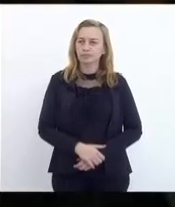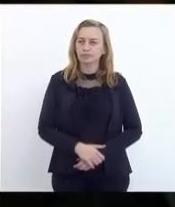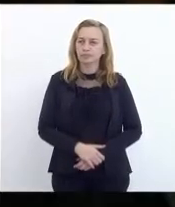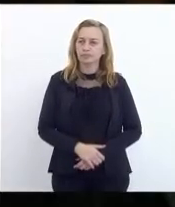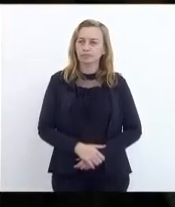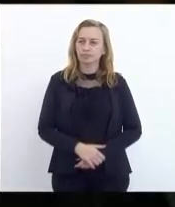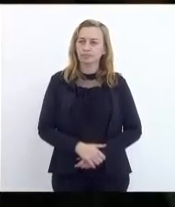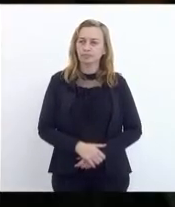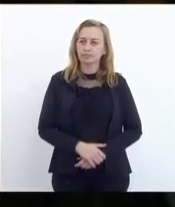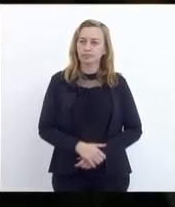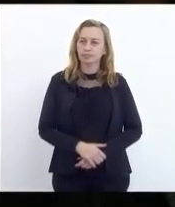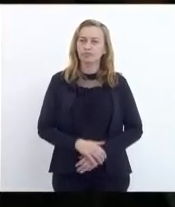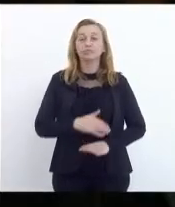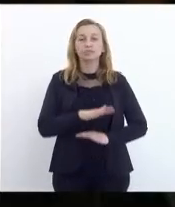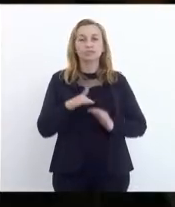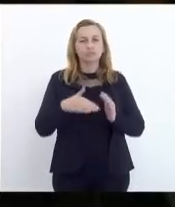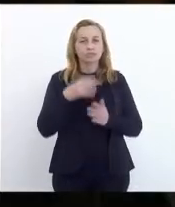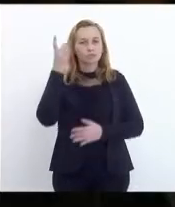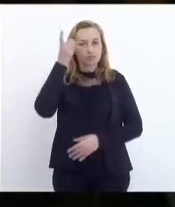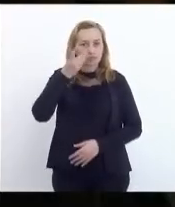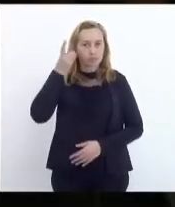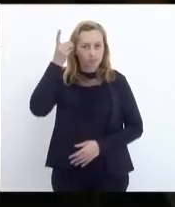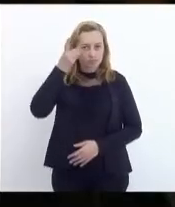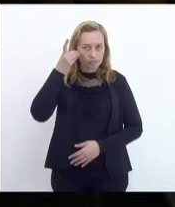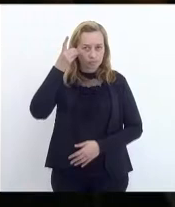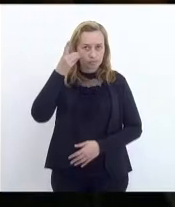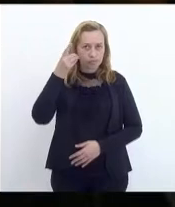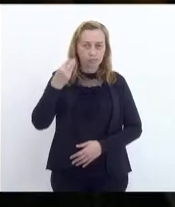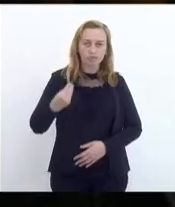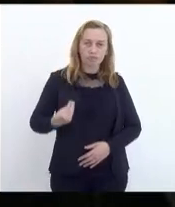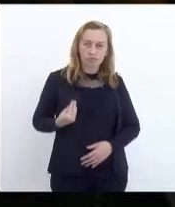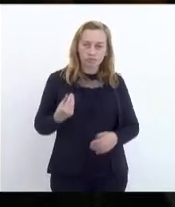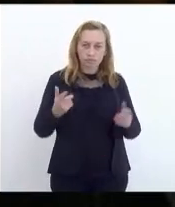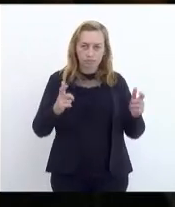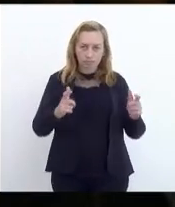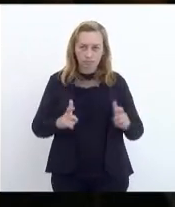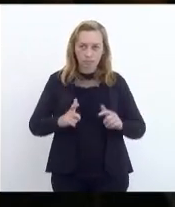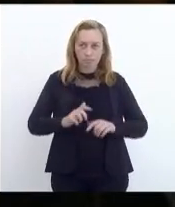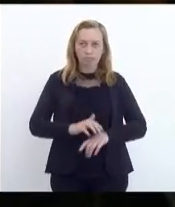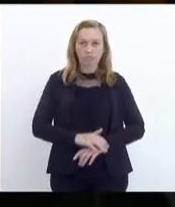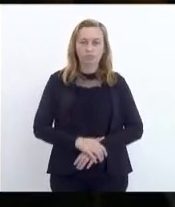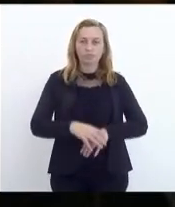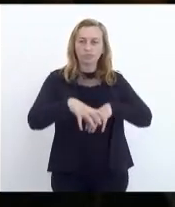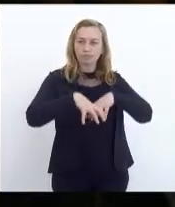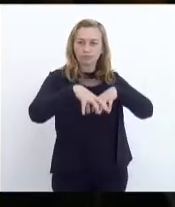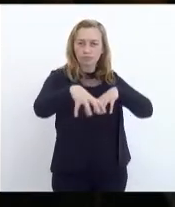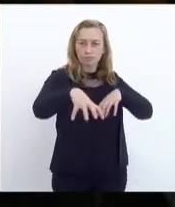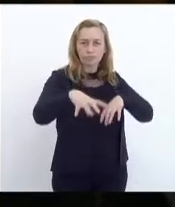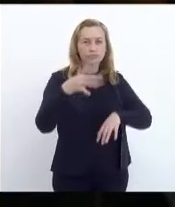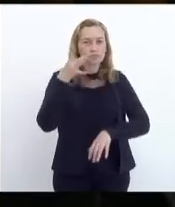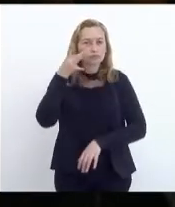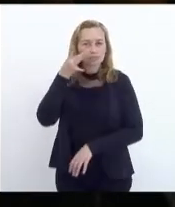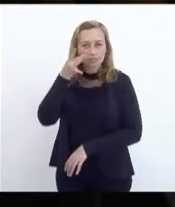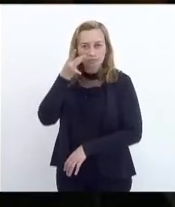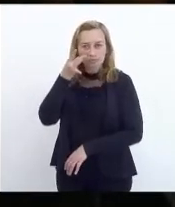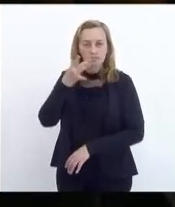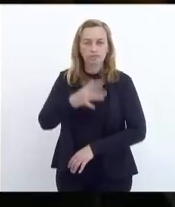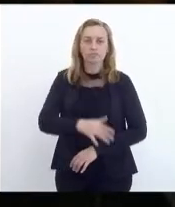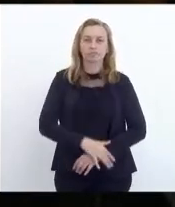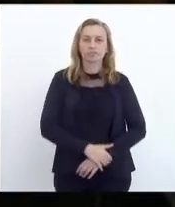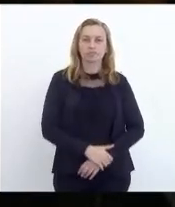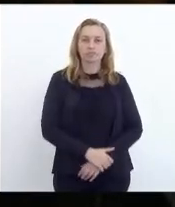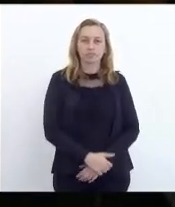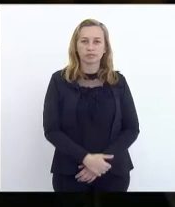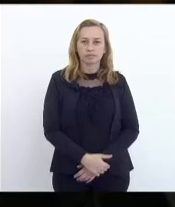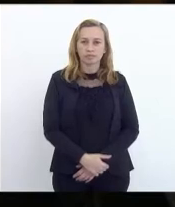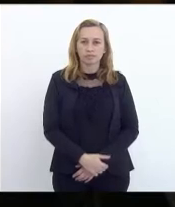senhoras e senhores deputados presentes de forma presencial e